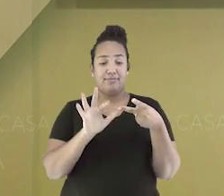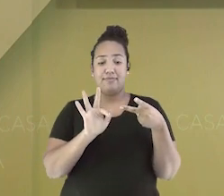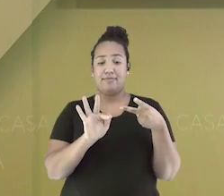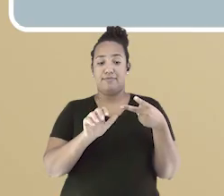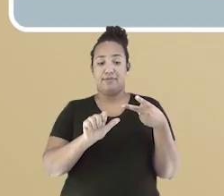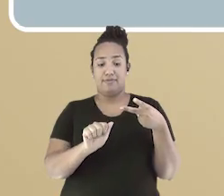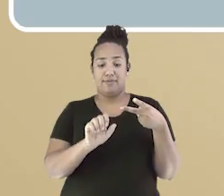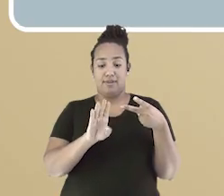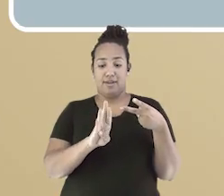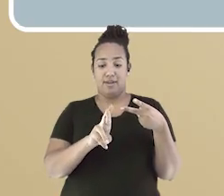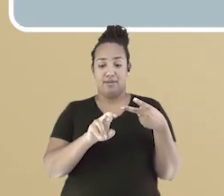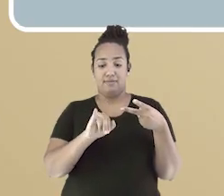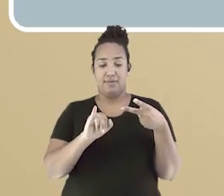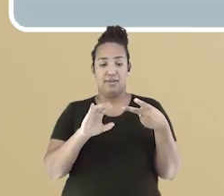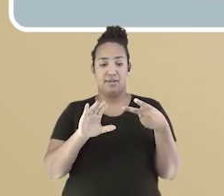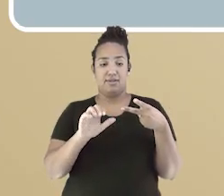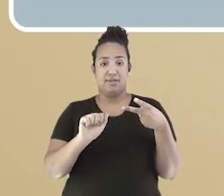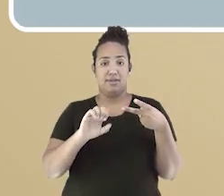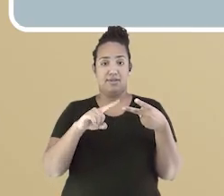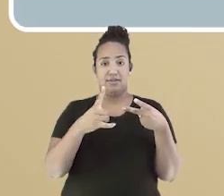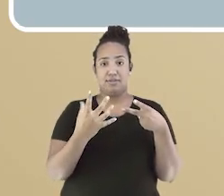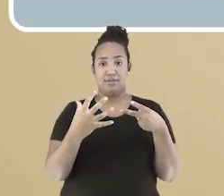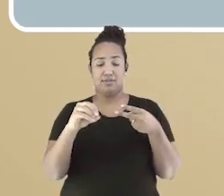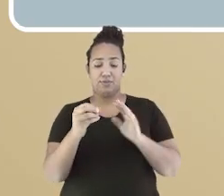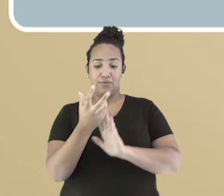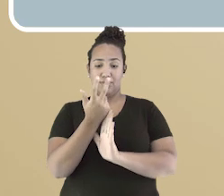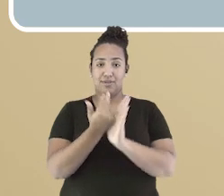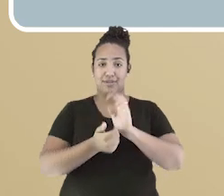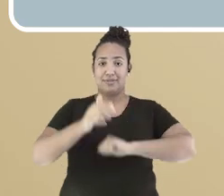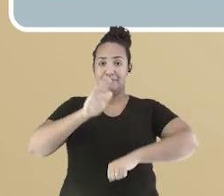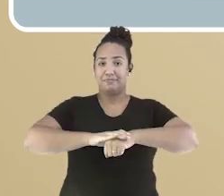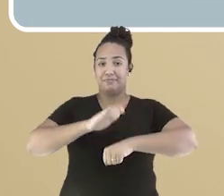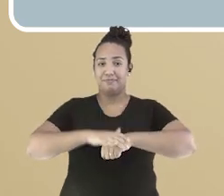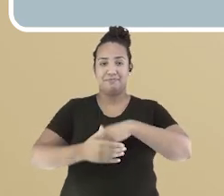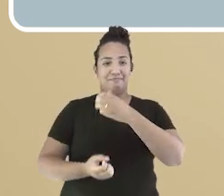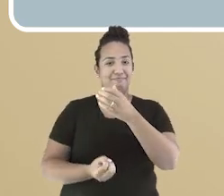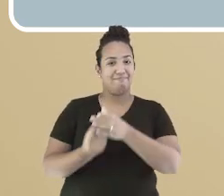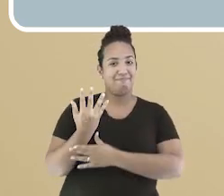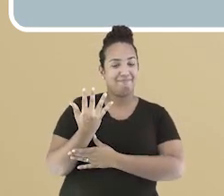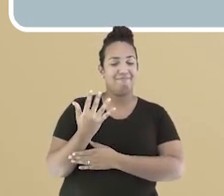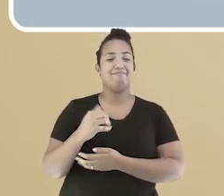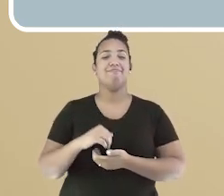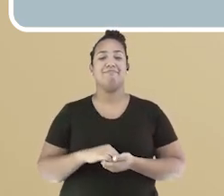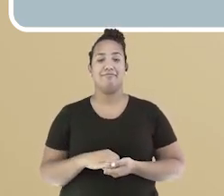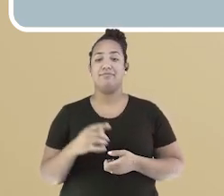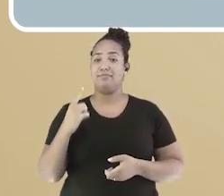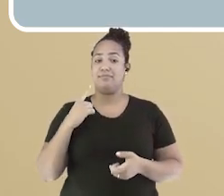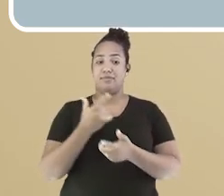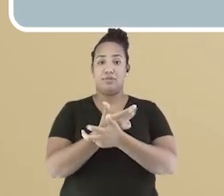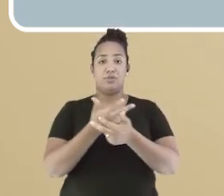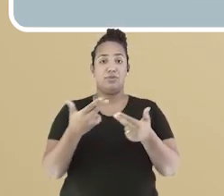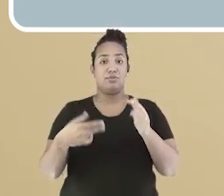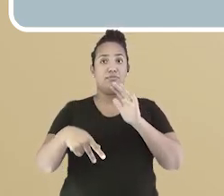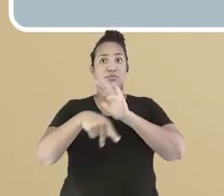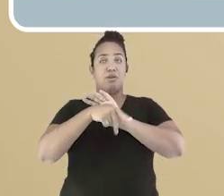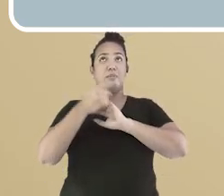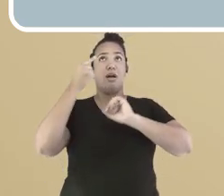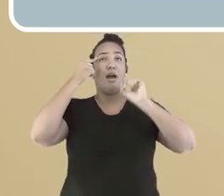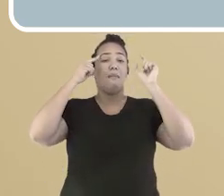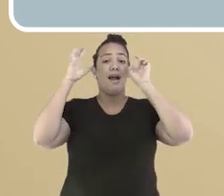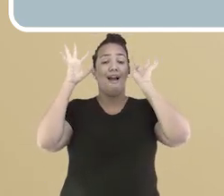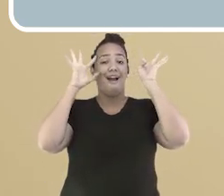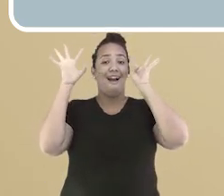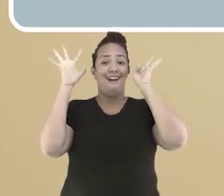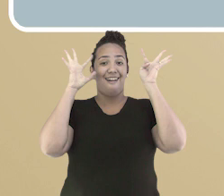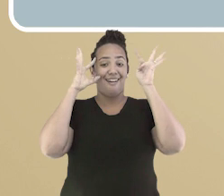artístico. O ato de você fazer esse desenho é o que traz à existência aquilo que só estava na sua